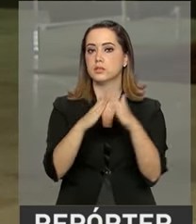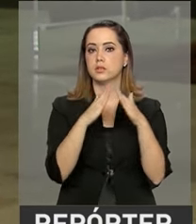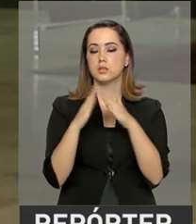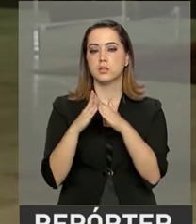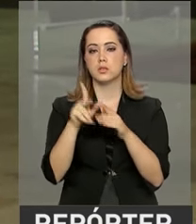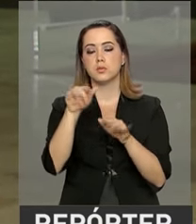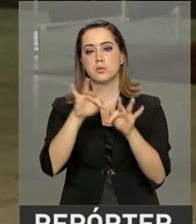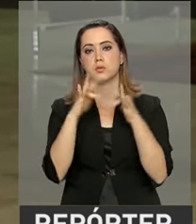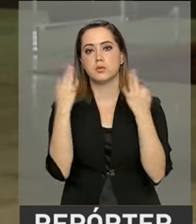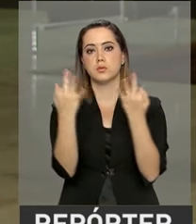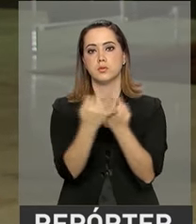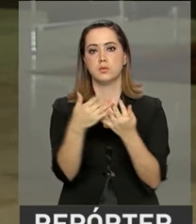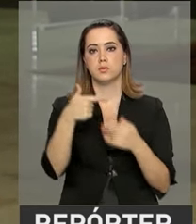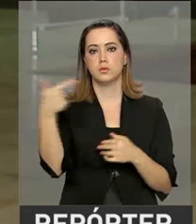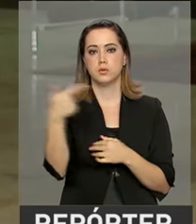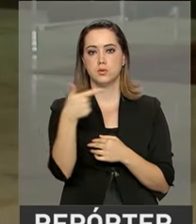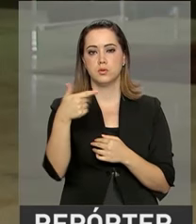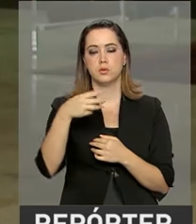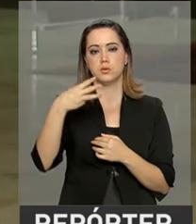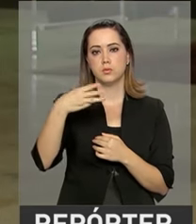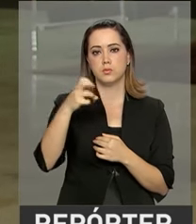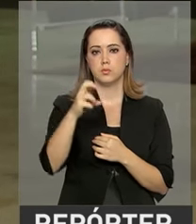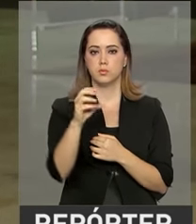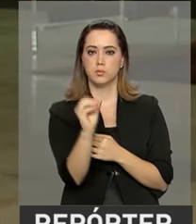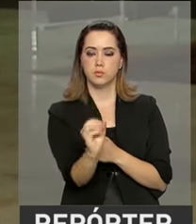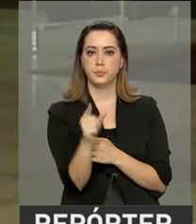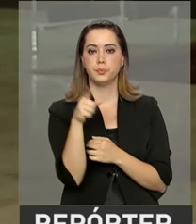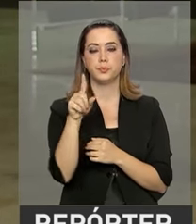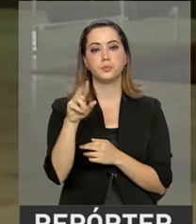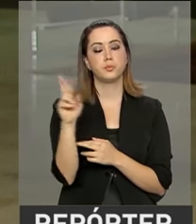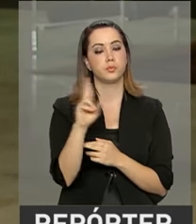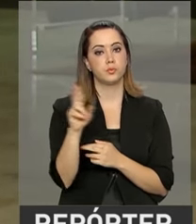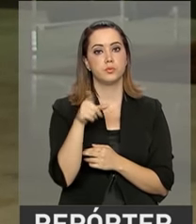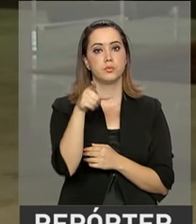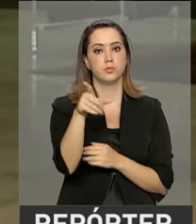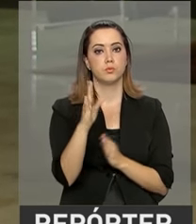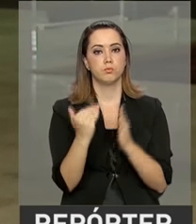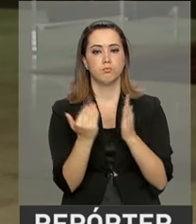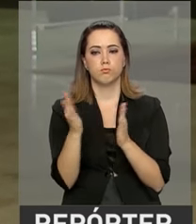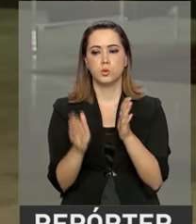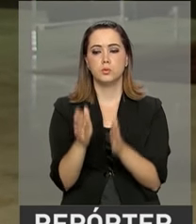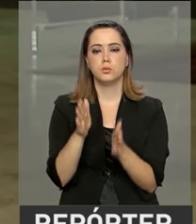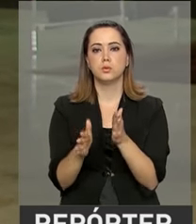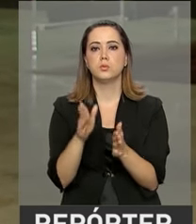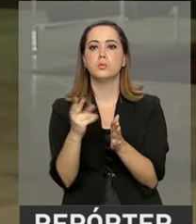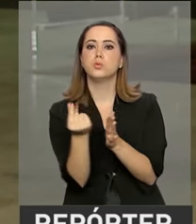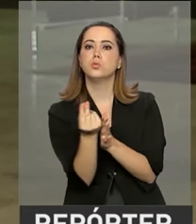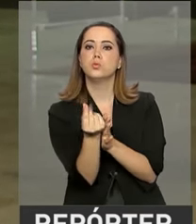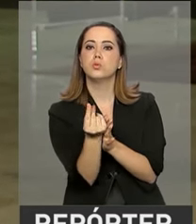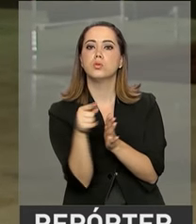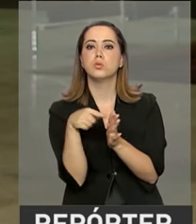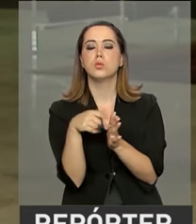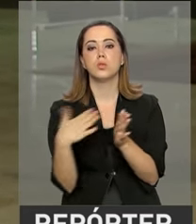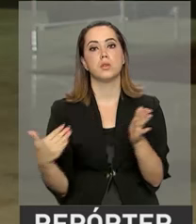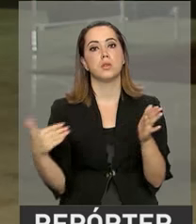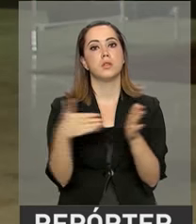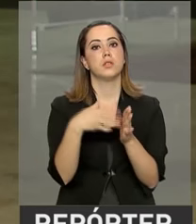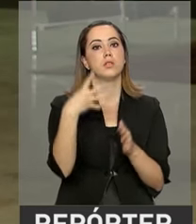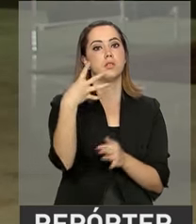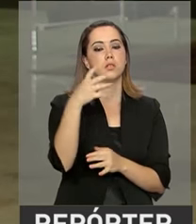R$ 2.350. Nesta faixa de renda, o governo federal cobre até R$